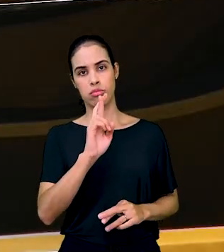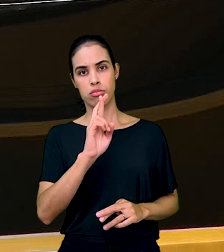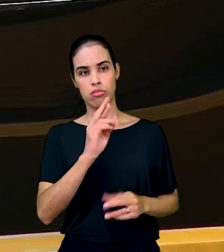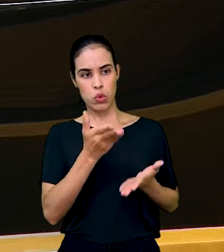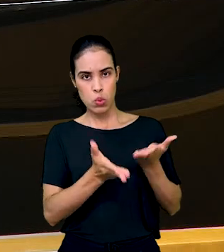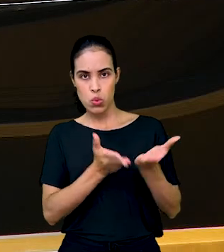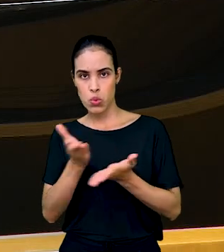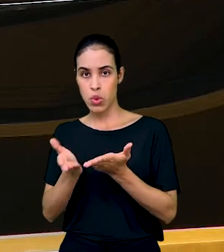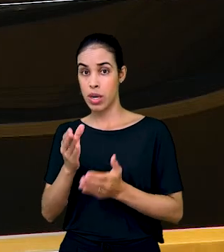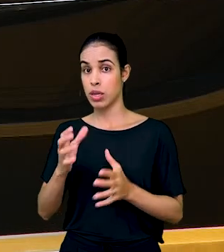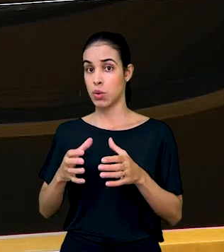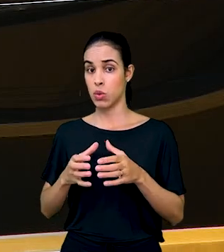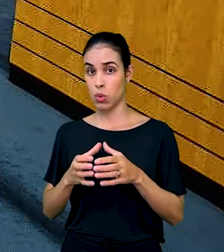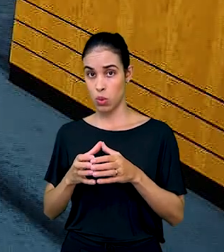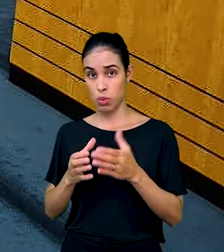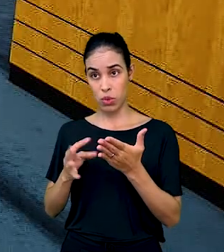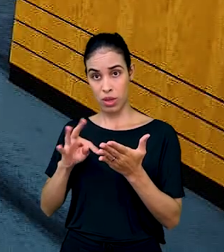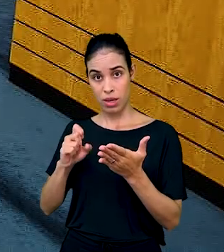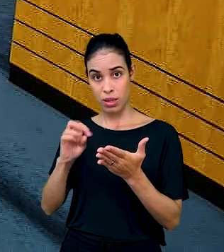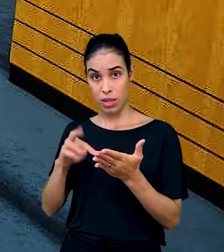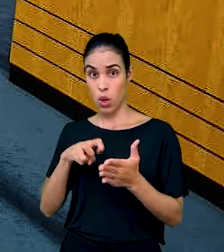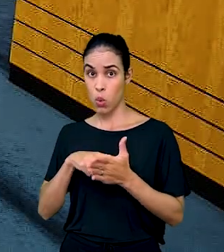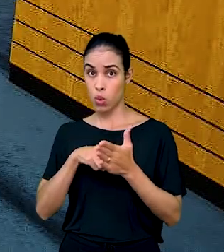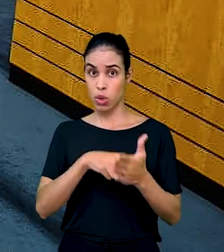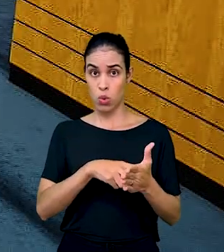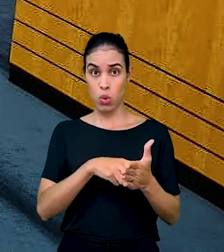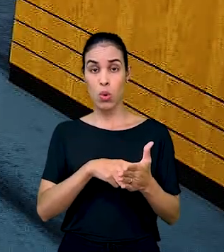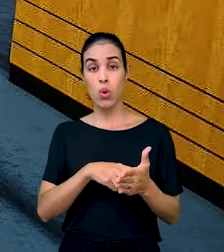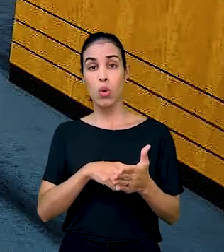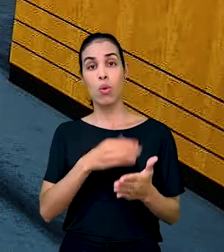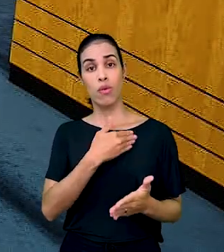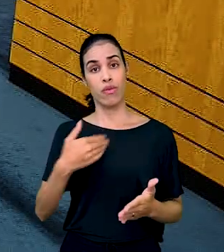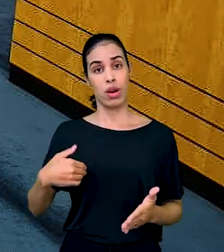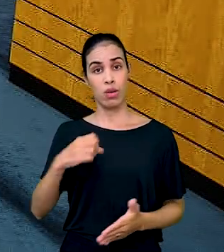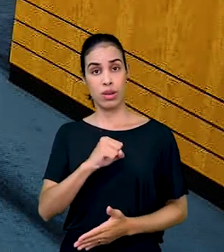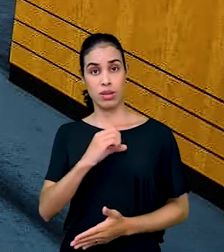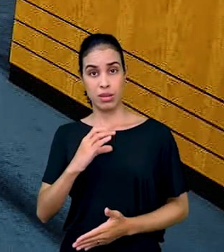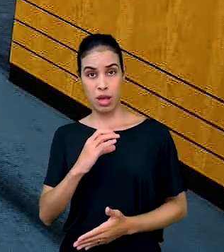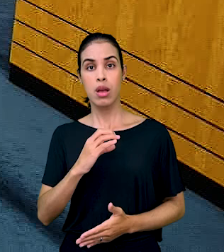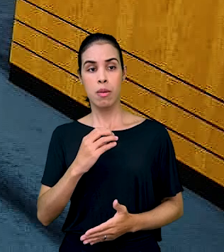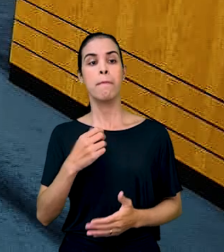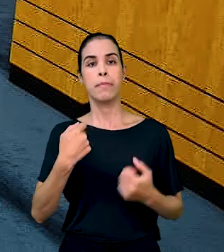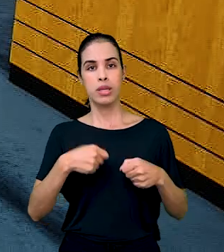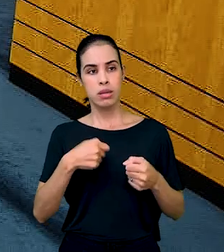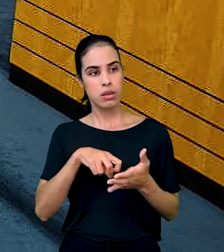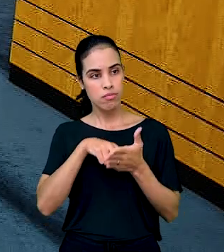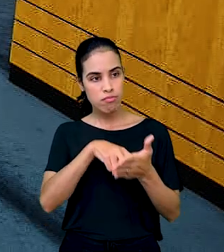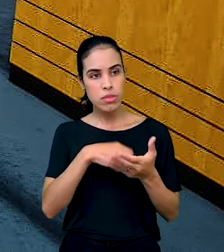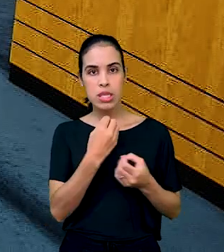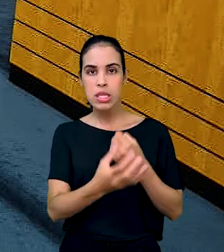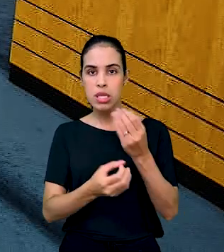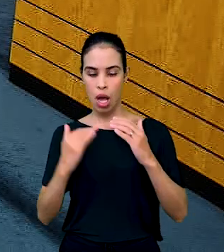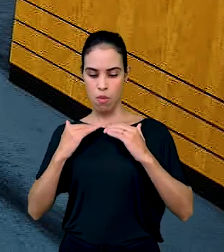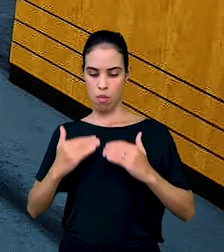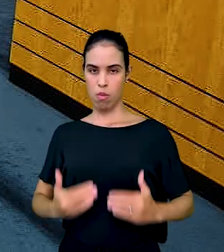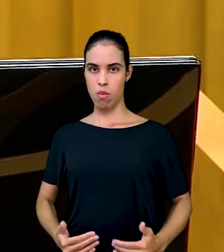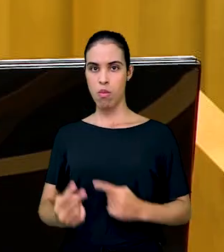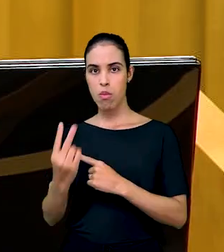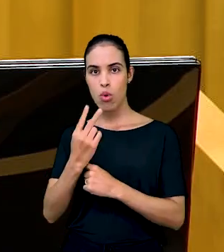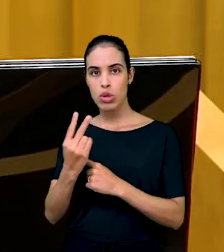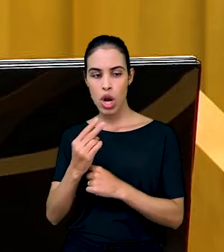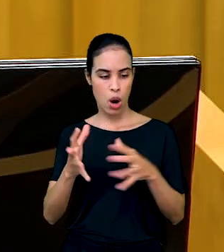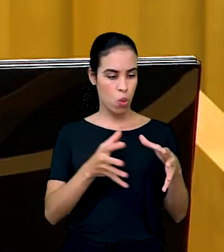a 3ª turma do TST condenou o estado de Santa Catarina a fornecer os coletes à prova de balas